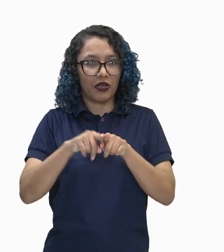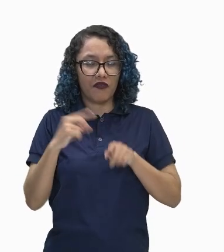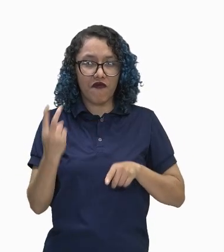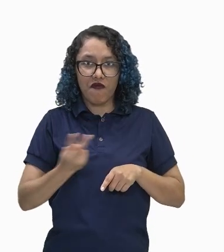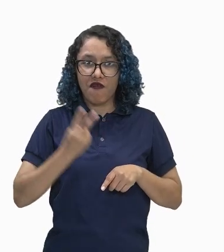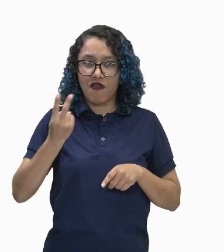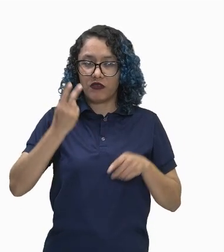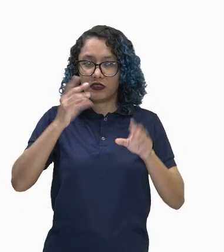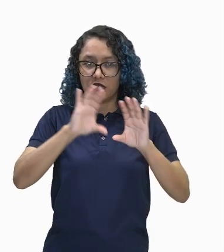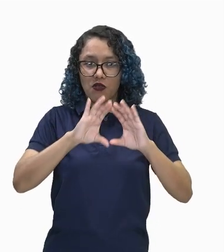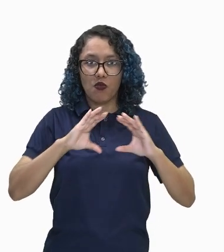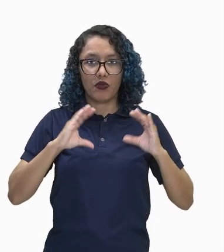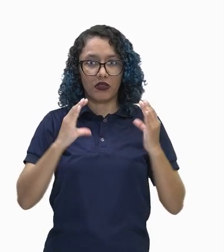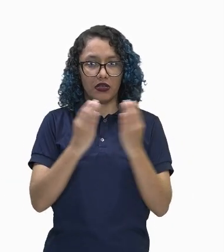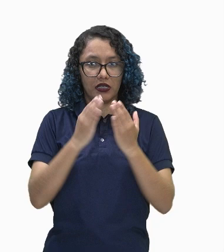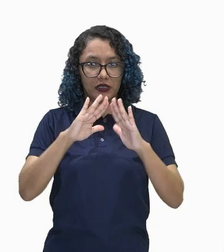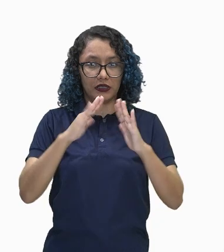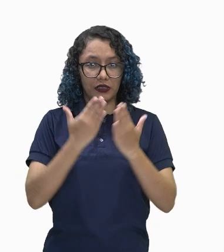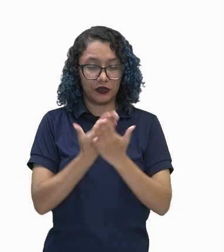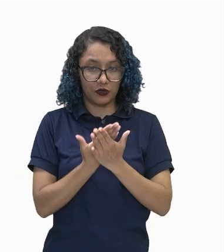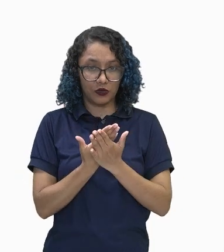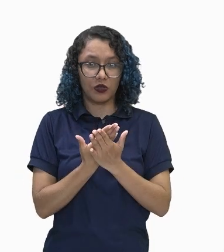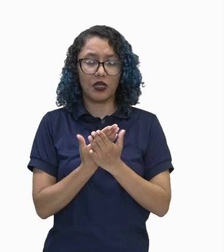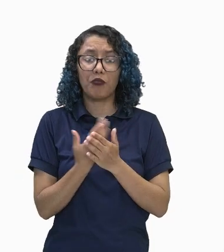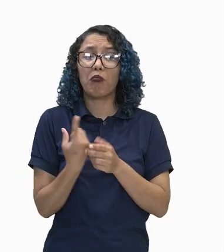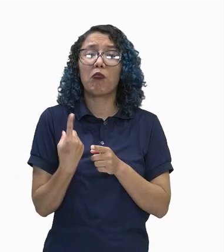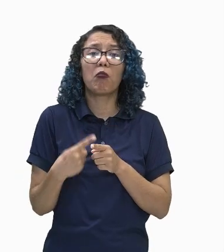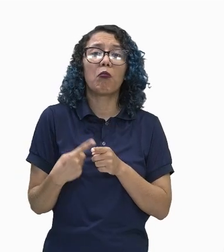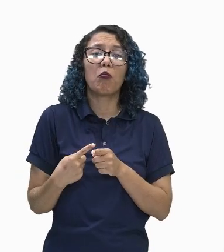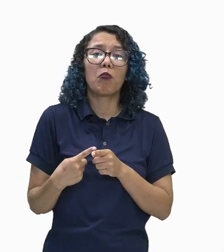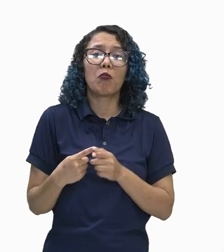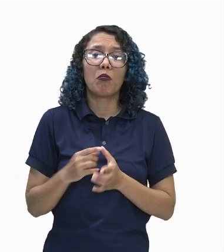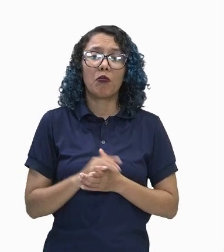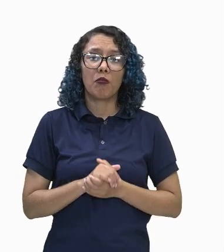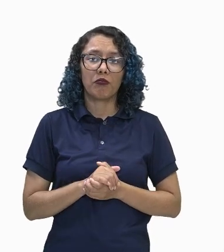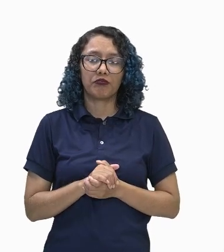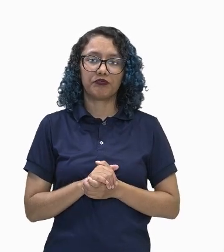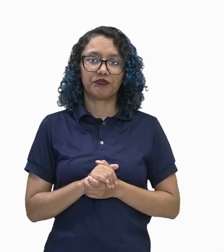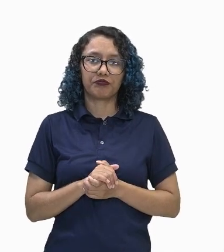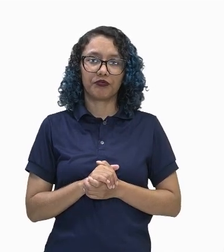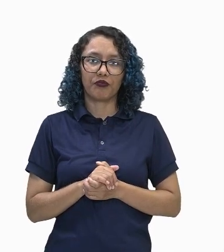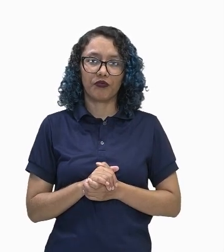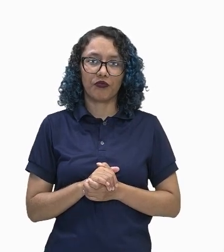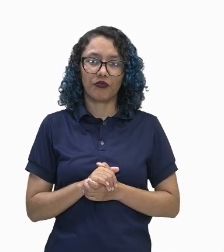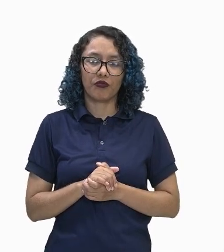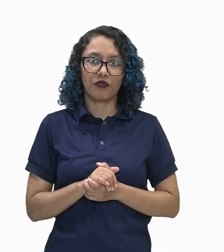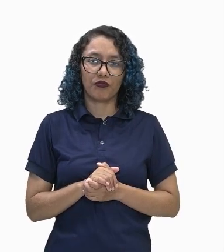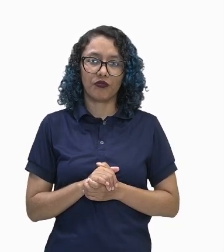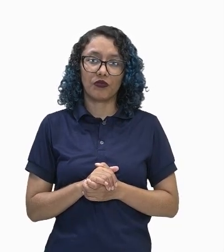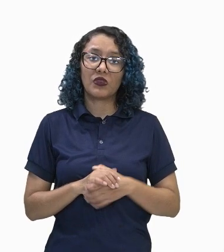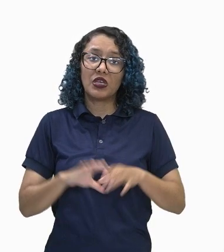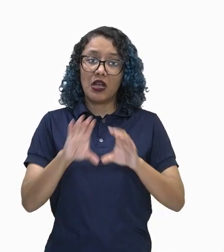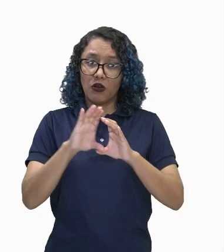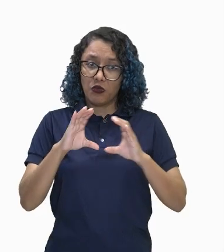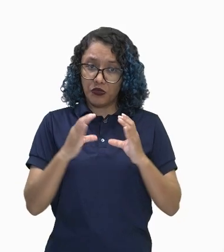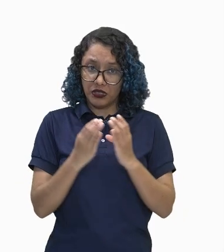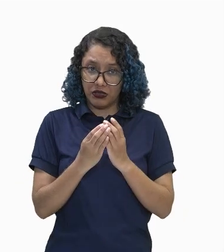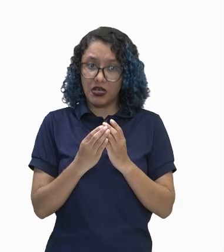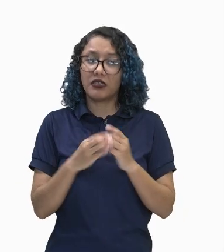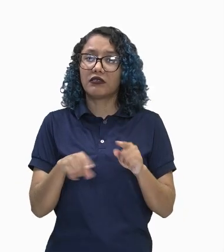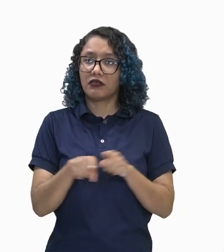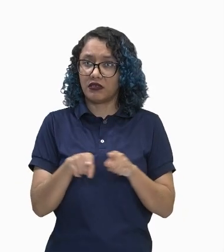comunidade escolar, porque a comunidade em um todo fazem parte da